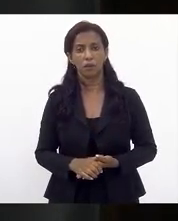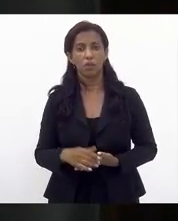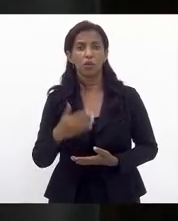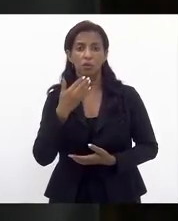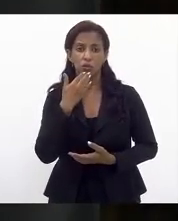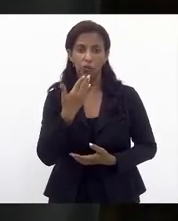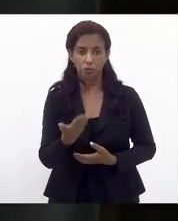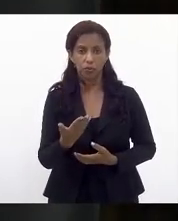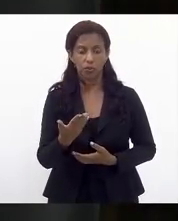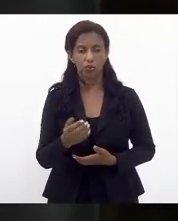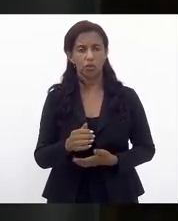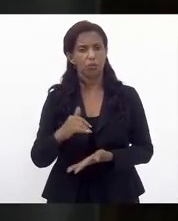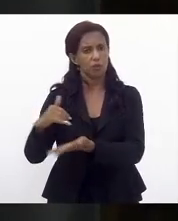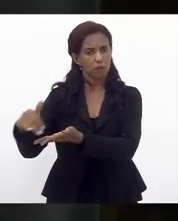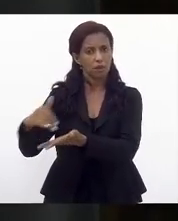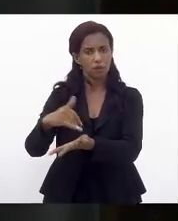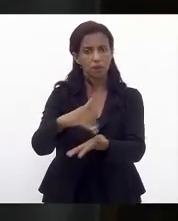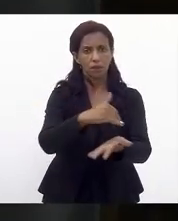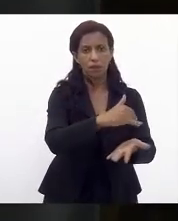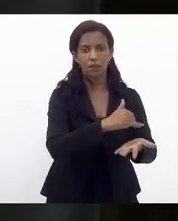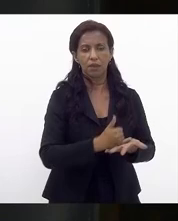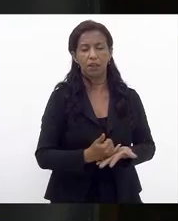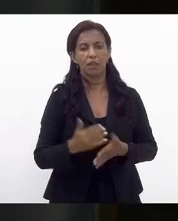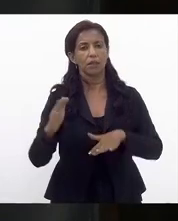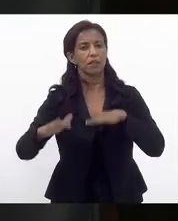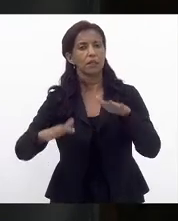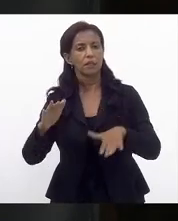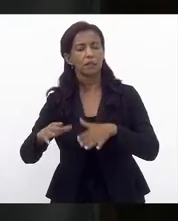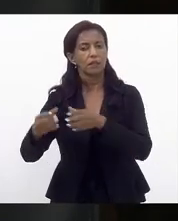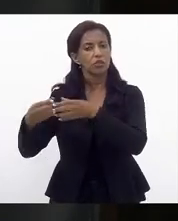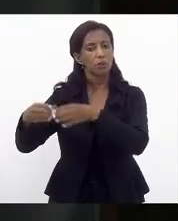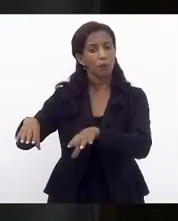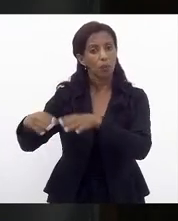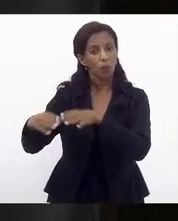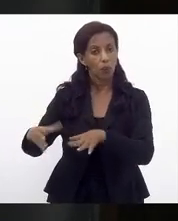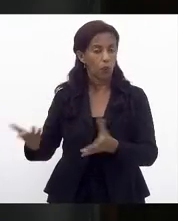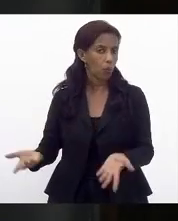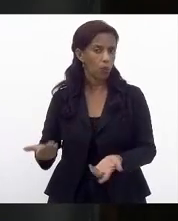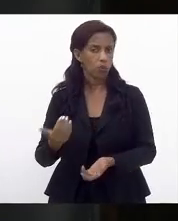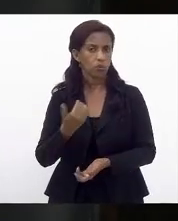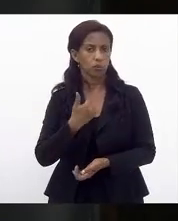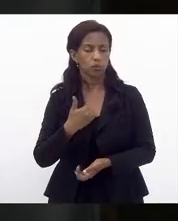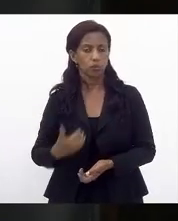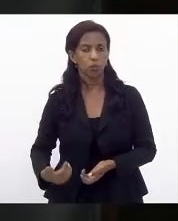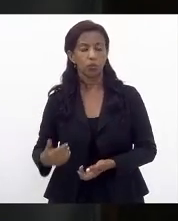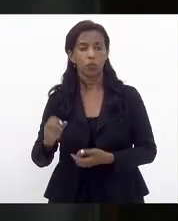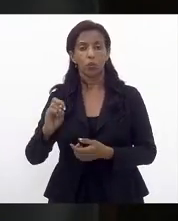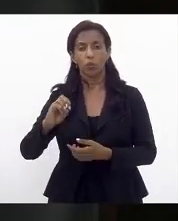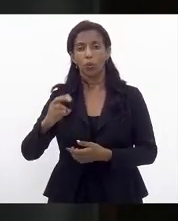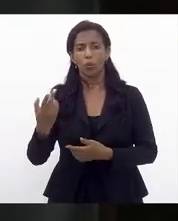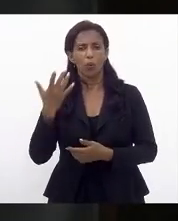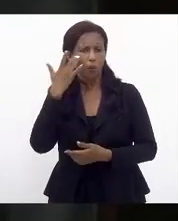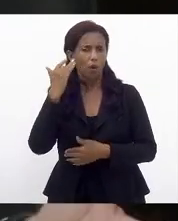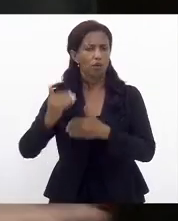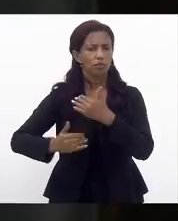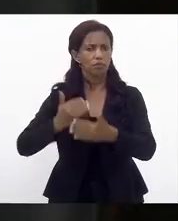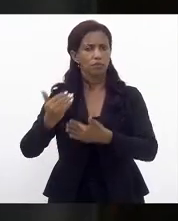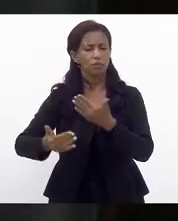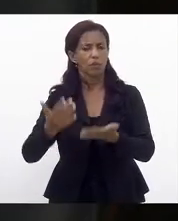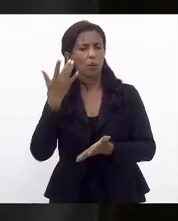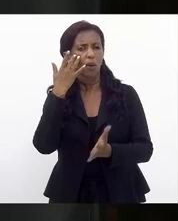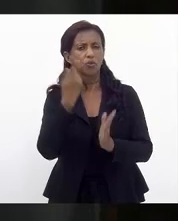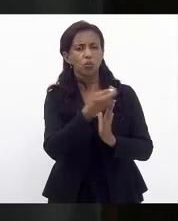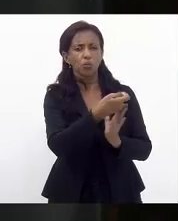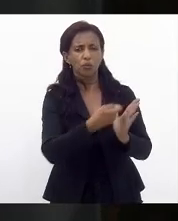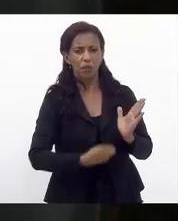solicitamos a cada secretaria seja para concurso público eu acho que ao longo do tempo inclusive com a redação